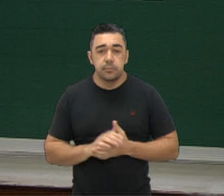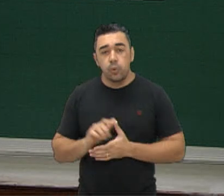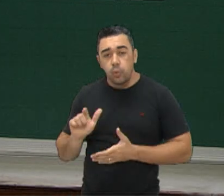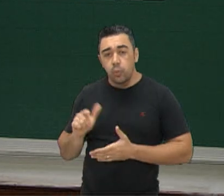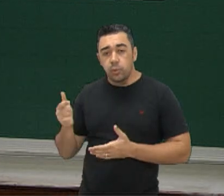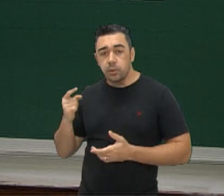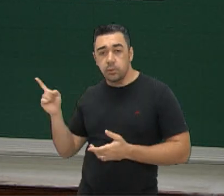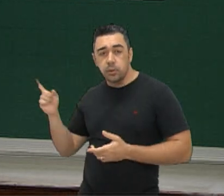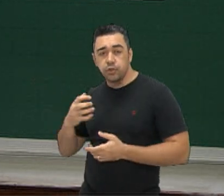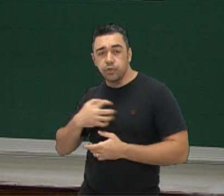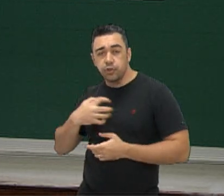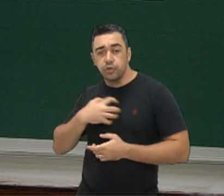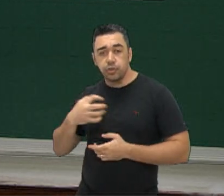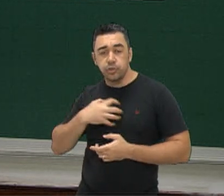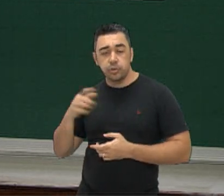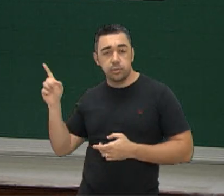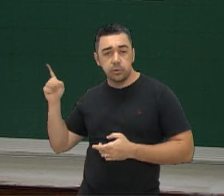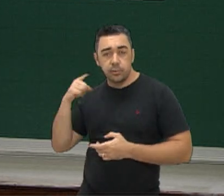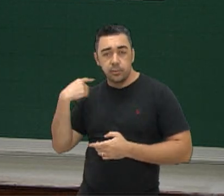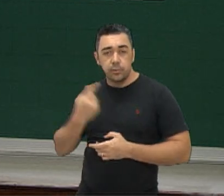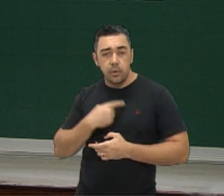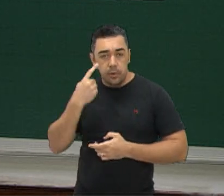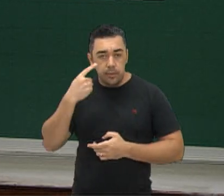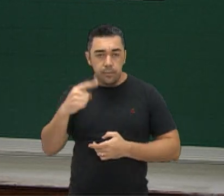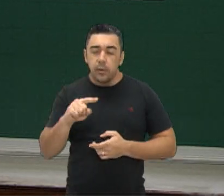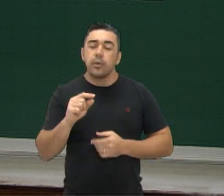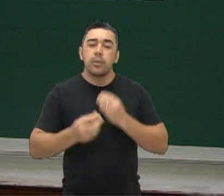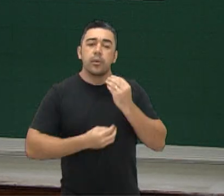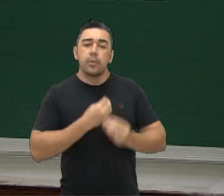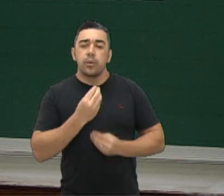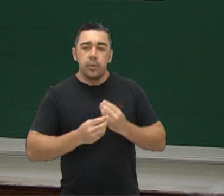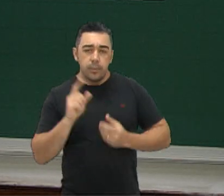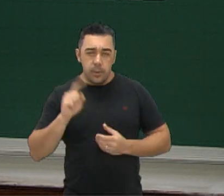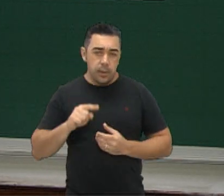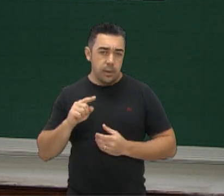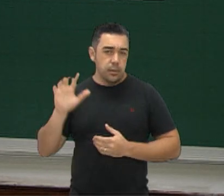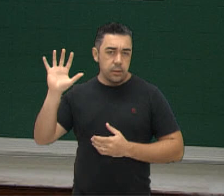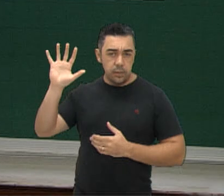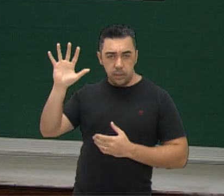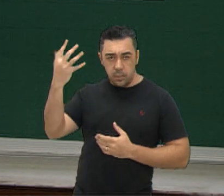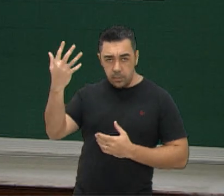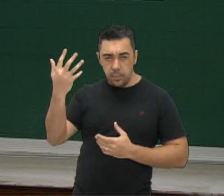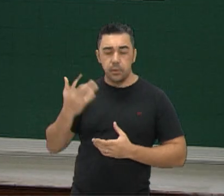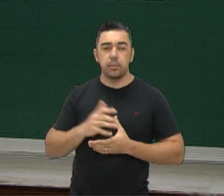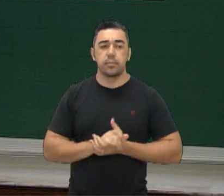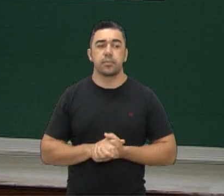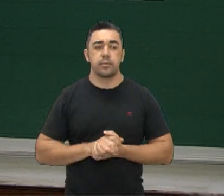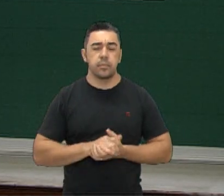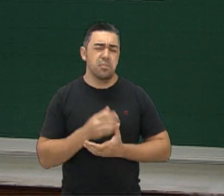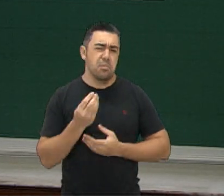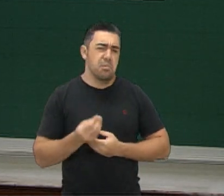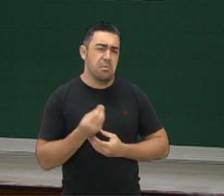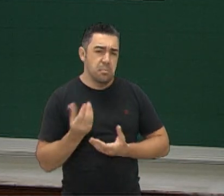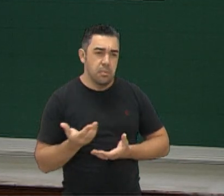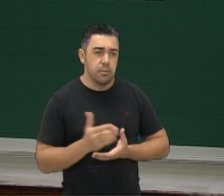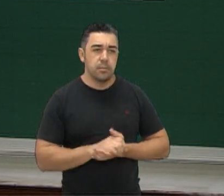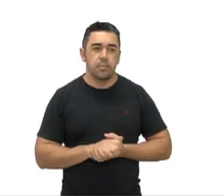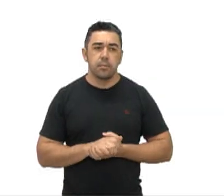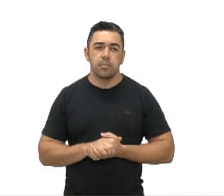bem. Outras formas que nós temos para expressar esse tempo. né? Para expressar como está o